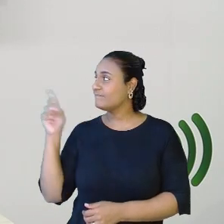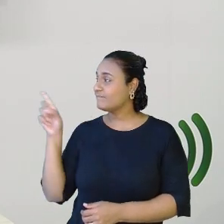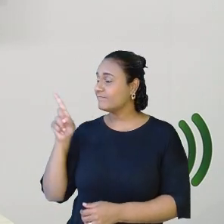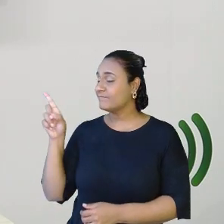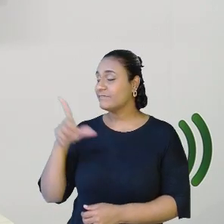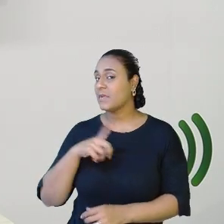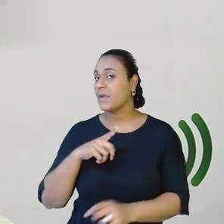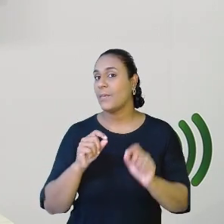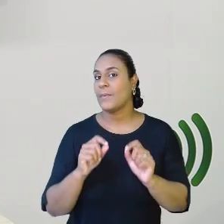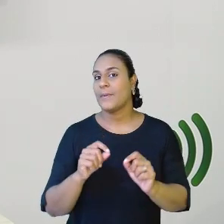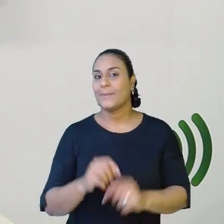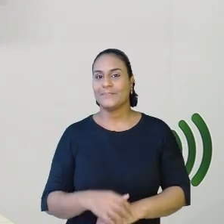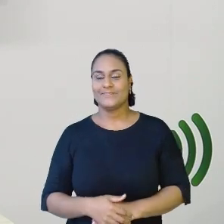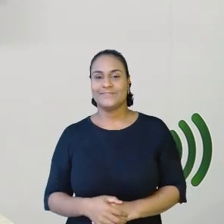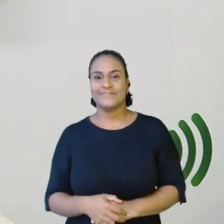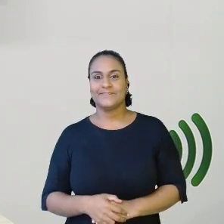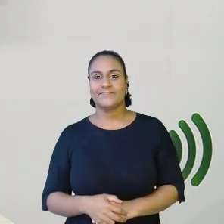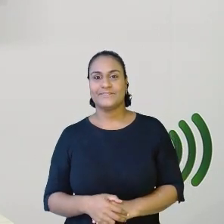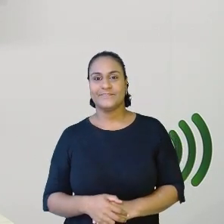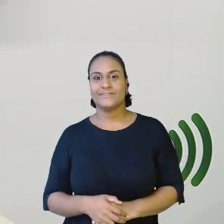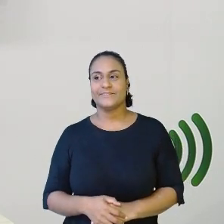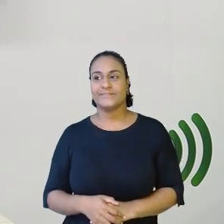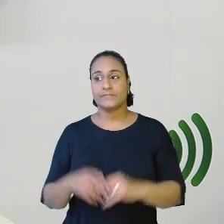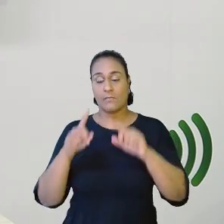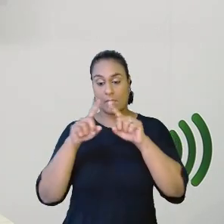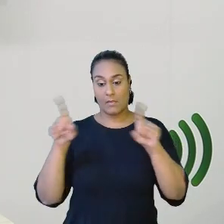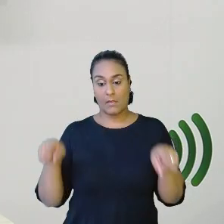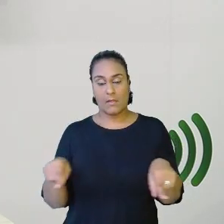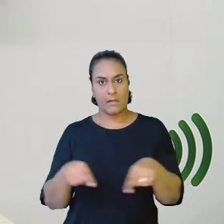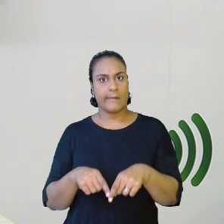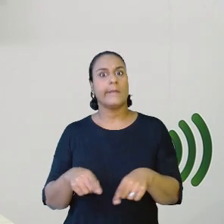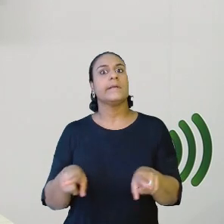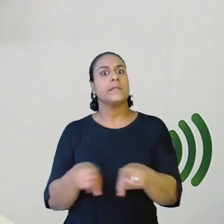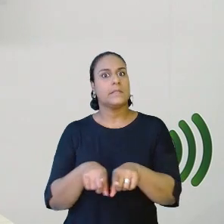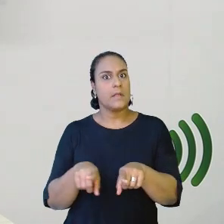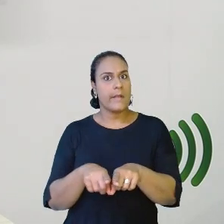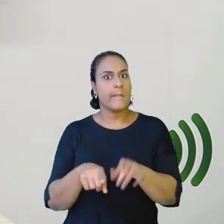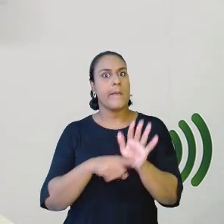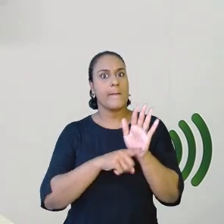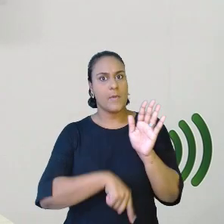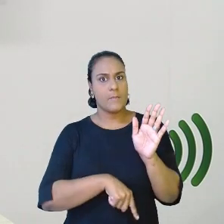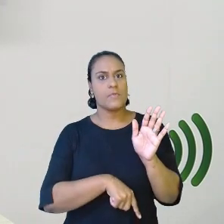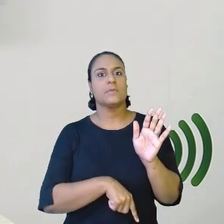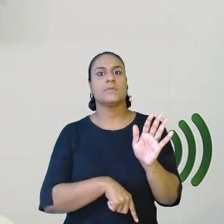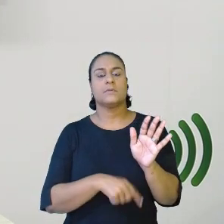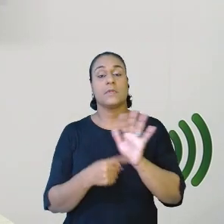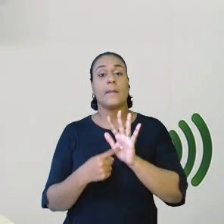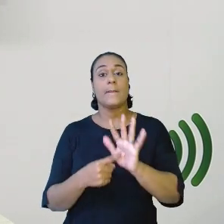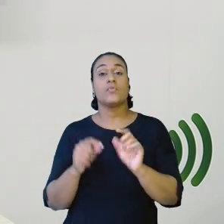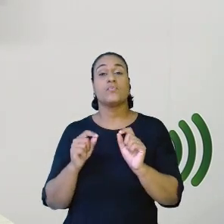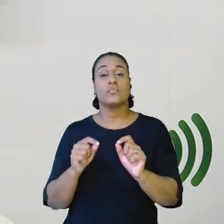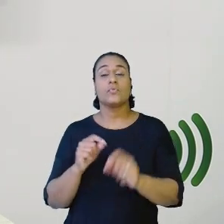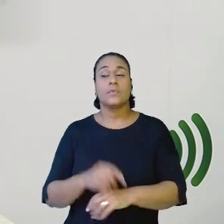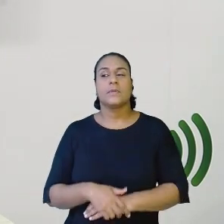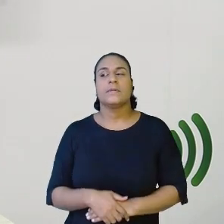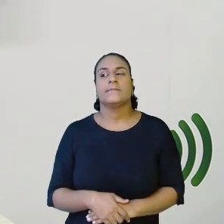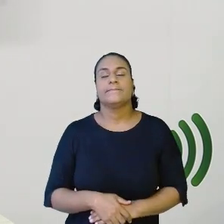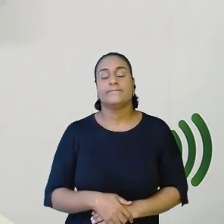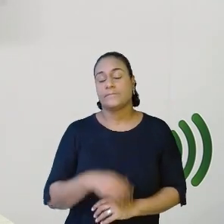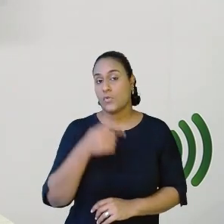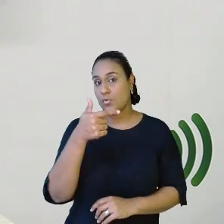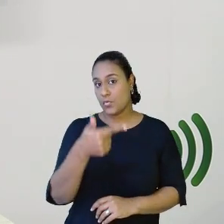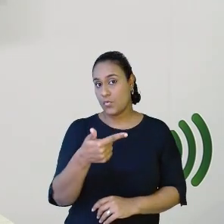temos uma plaquinha, também de uma promoção, que está marcando quanto?